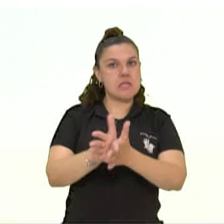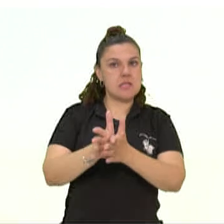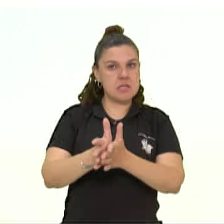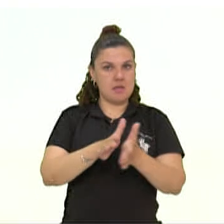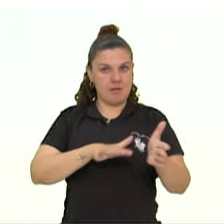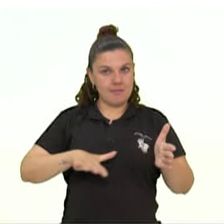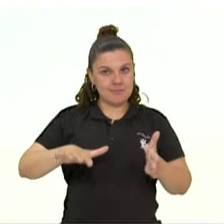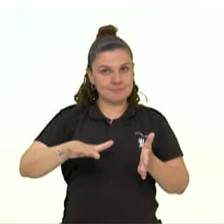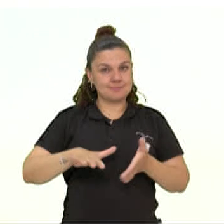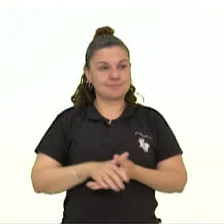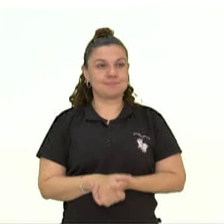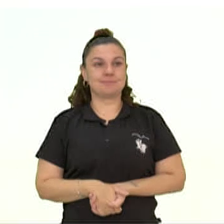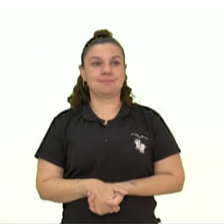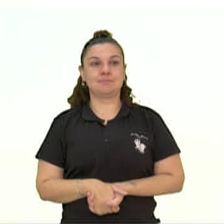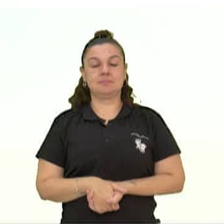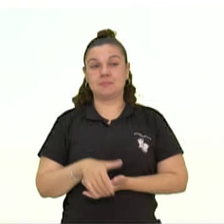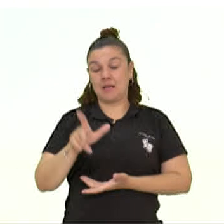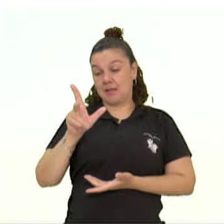região.